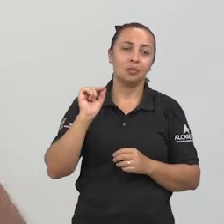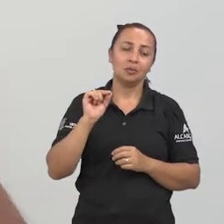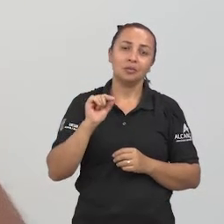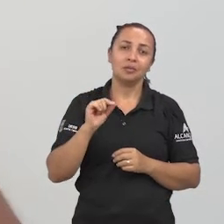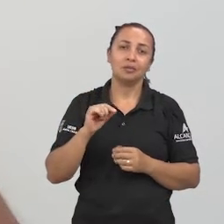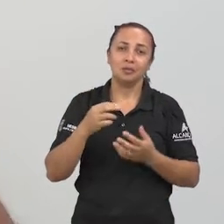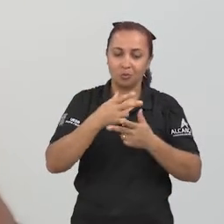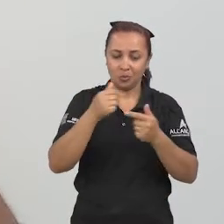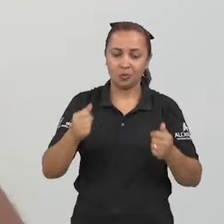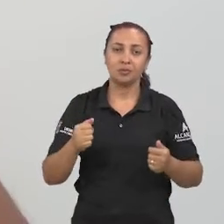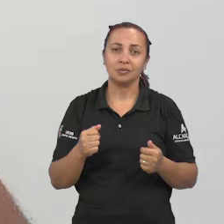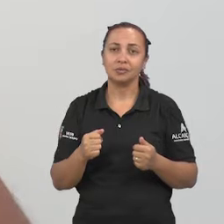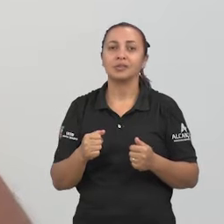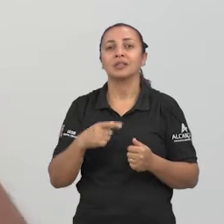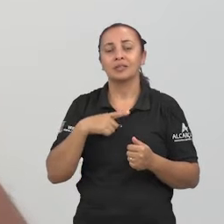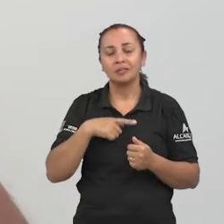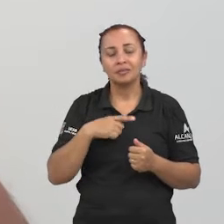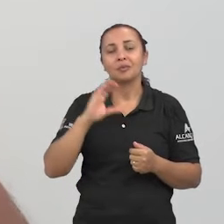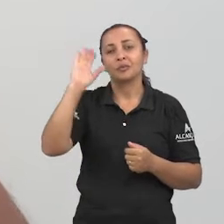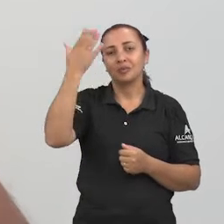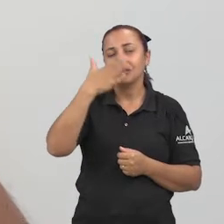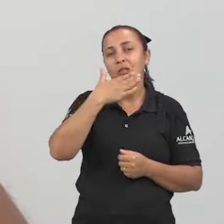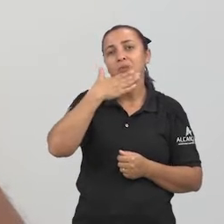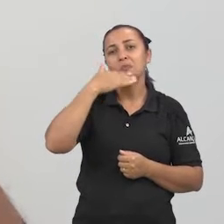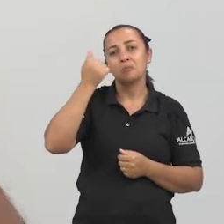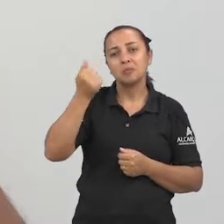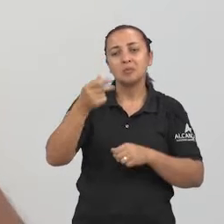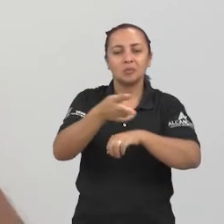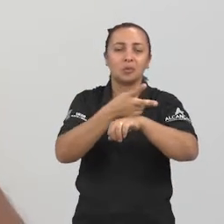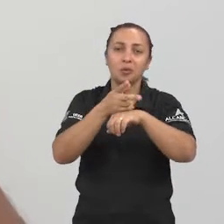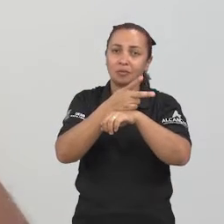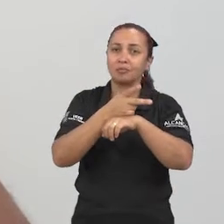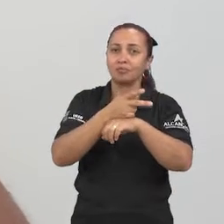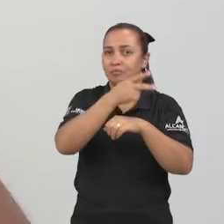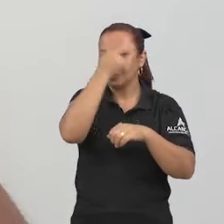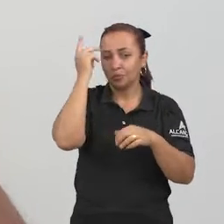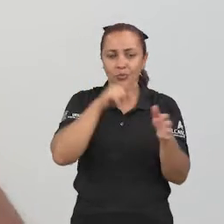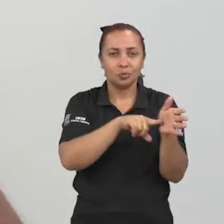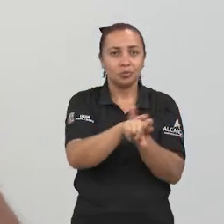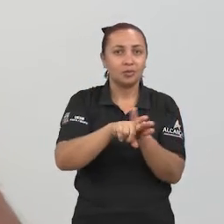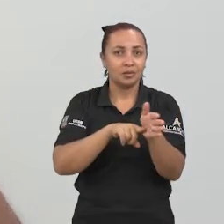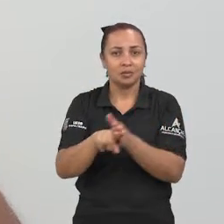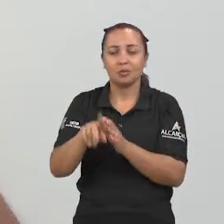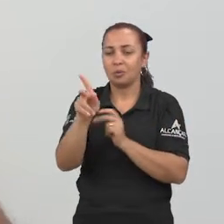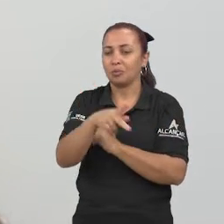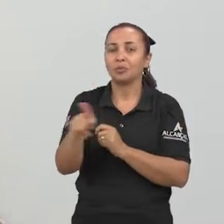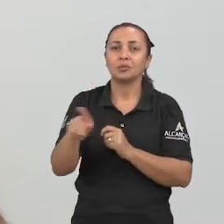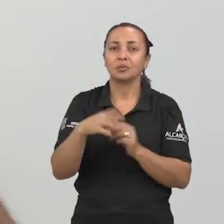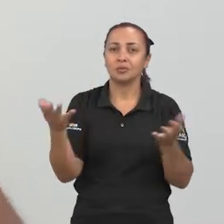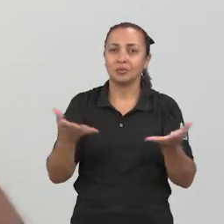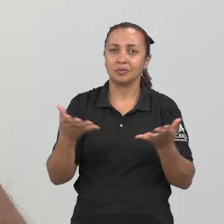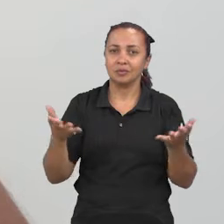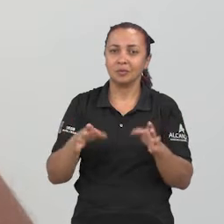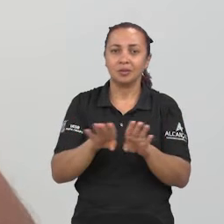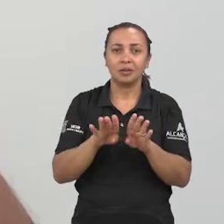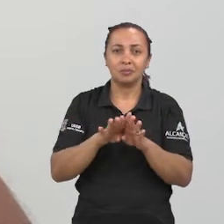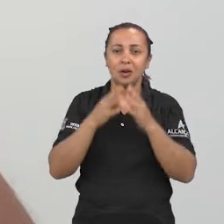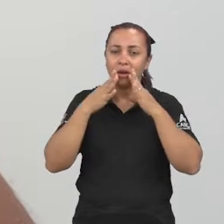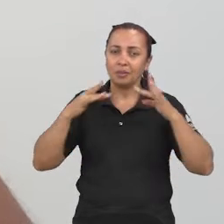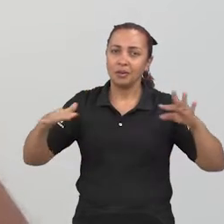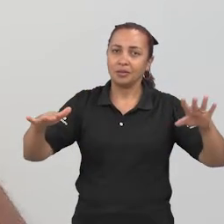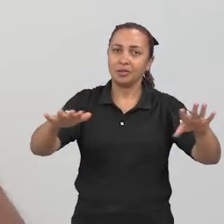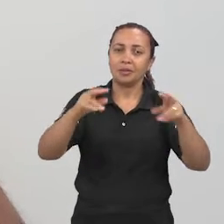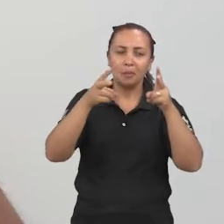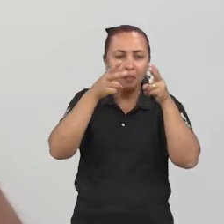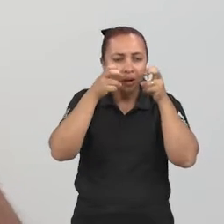que tem sido cada vez mais buscado pelos pesquisadores, pelos professores, e agora com a pandemia a